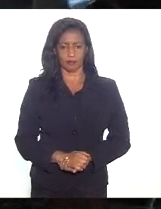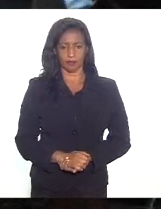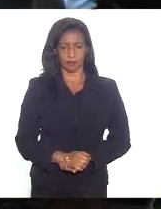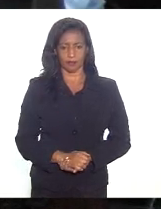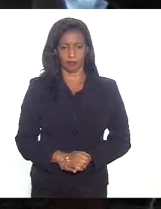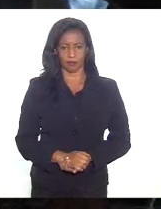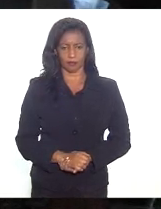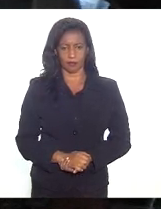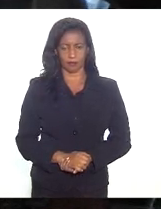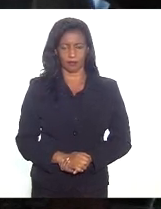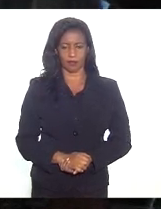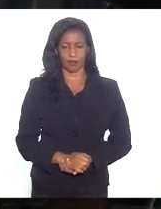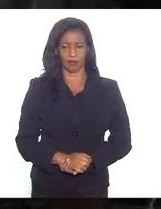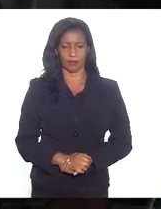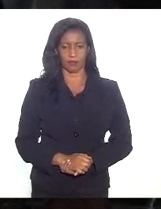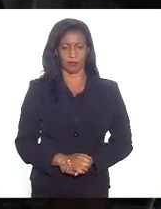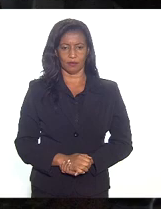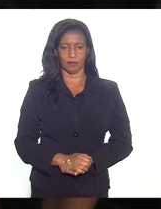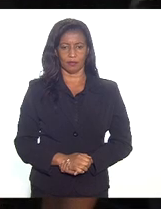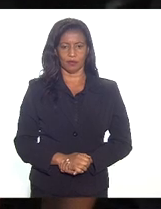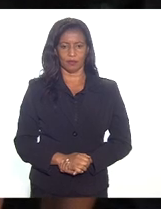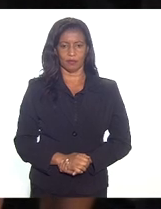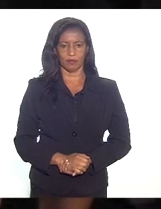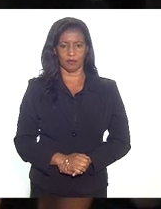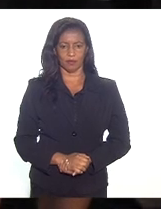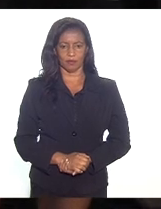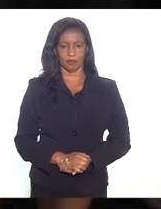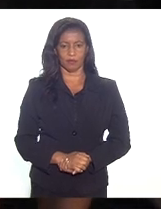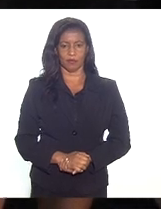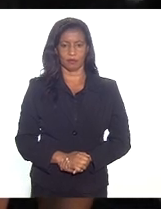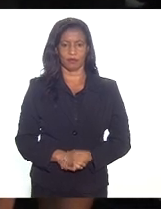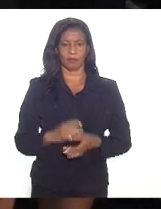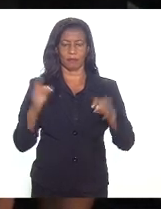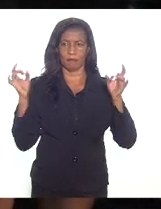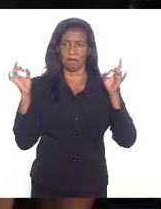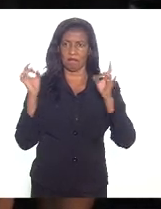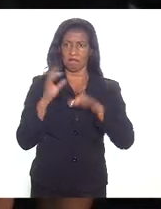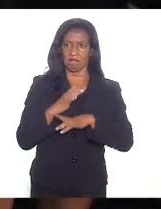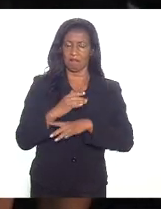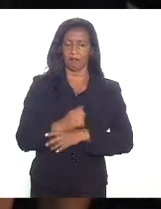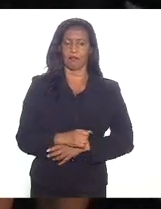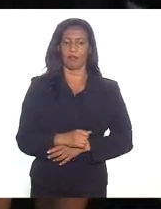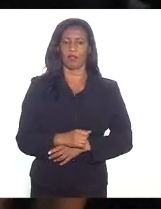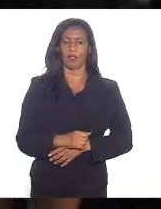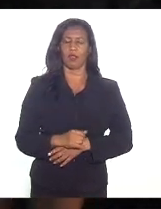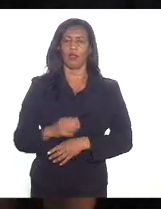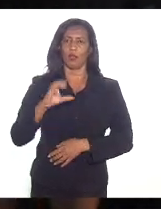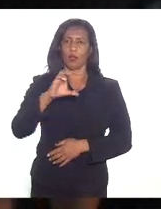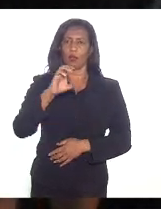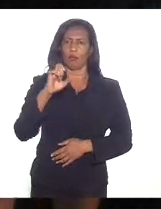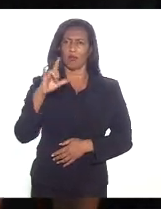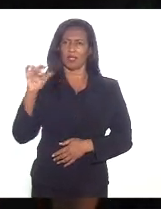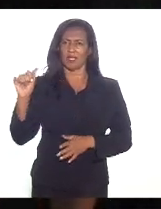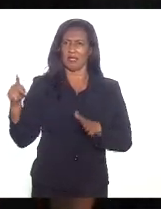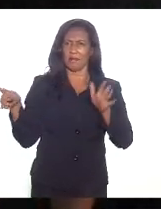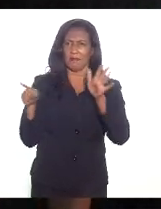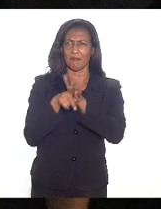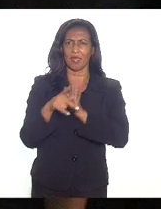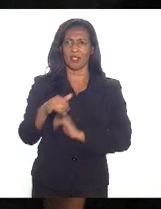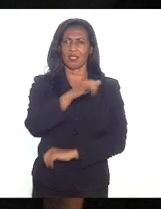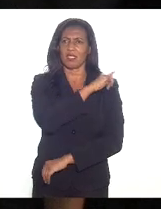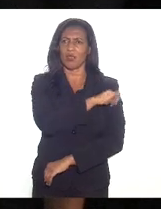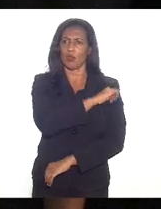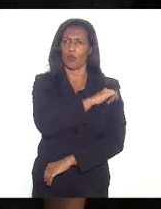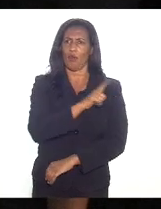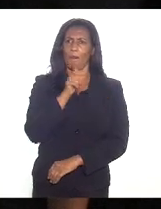Uma SEDAI plena, uma SEDAI que pertence ao povo do Estado de Janeiro, pela